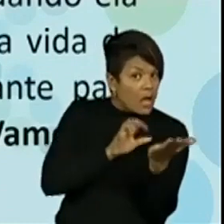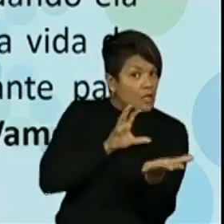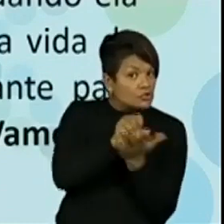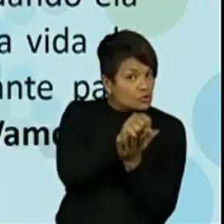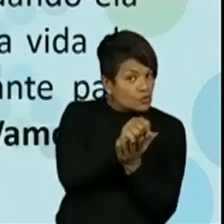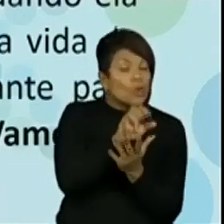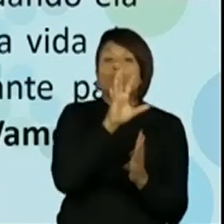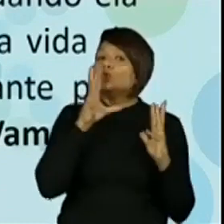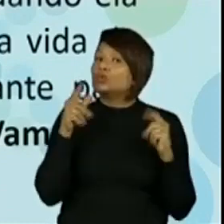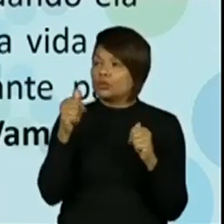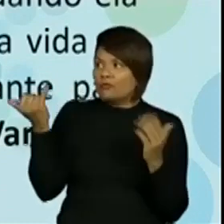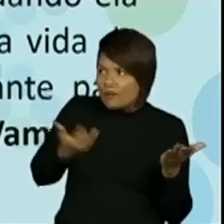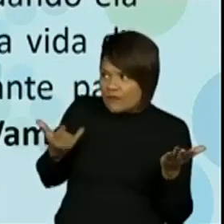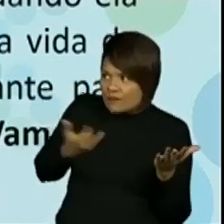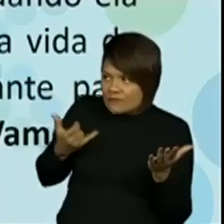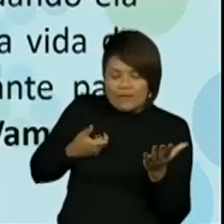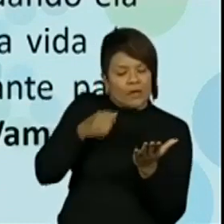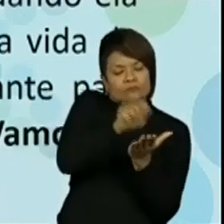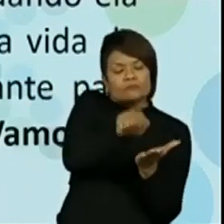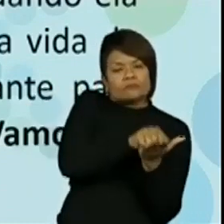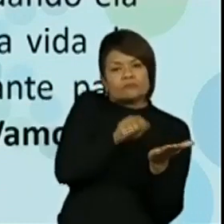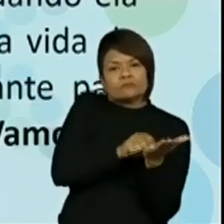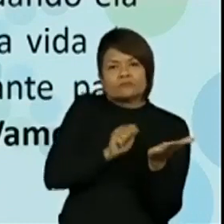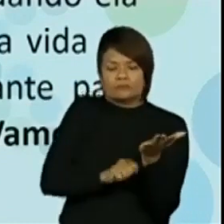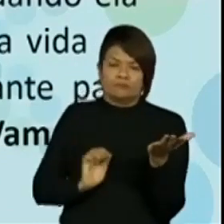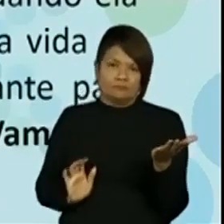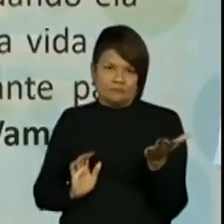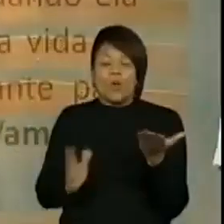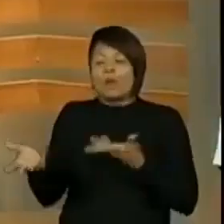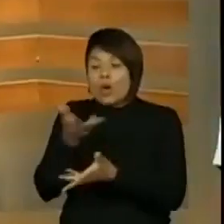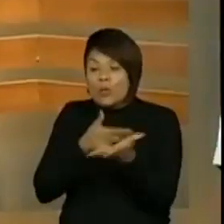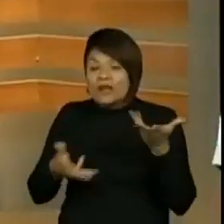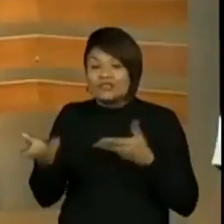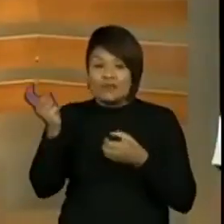tudo que ela falar, o que achou importante para compartilhar com